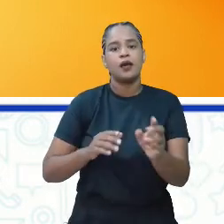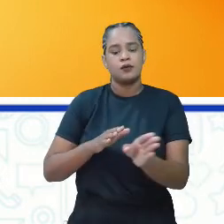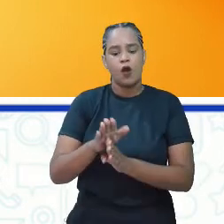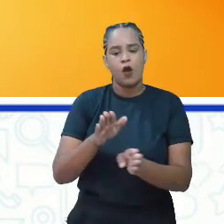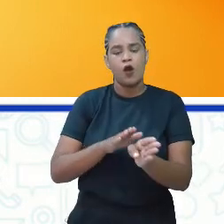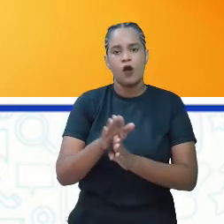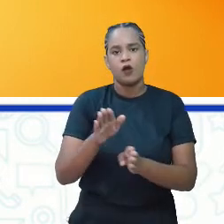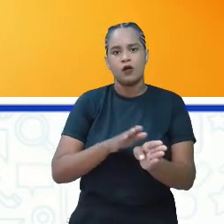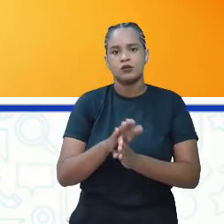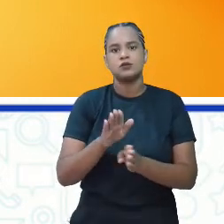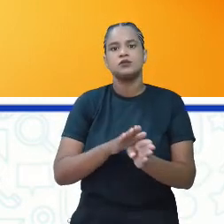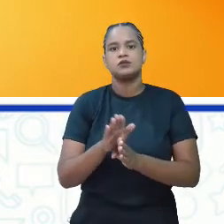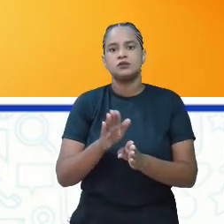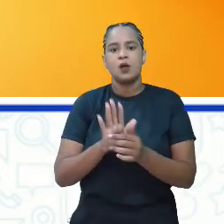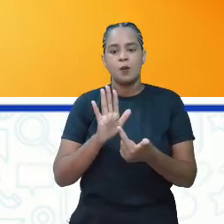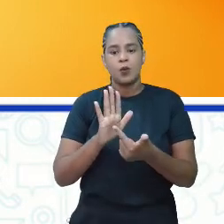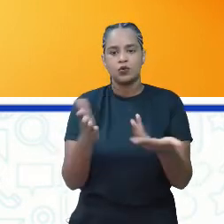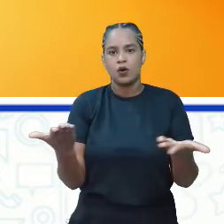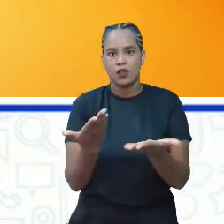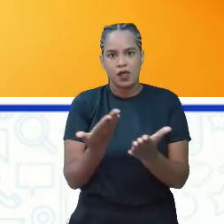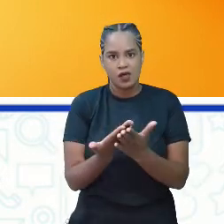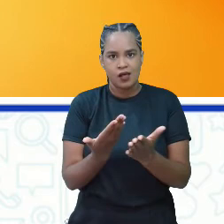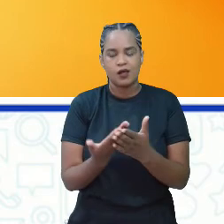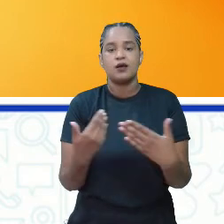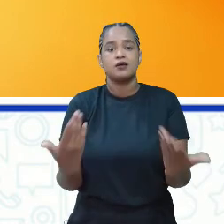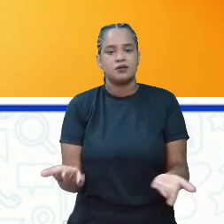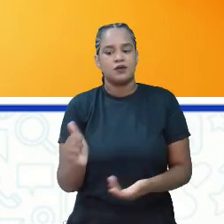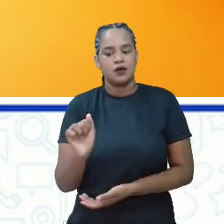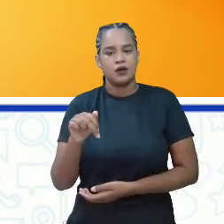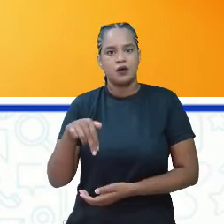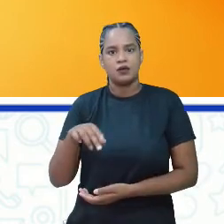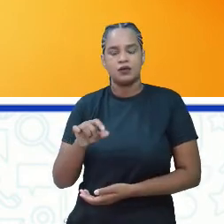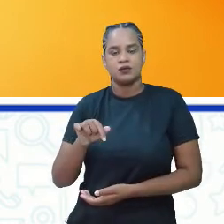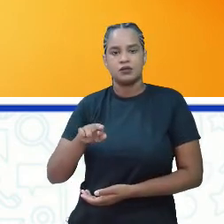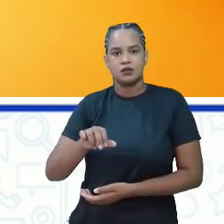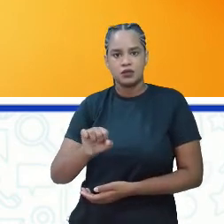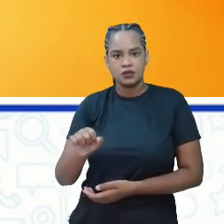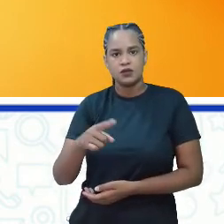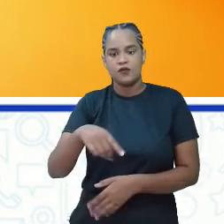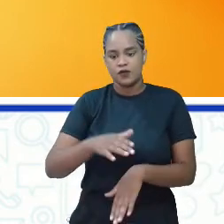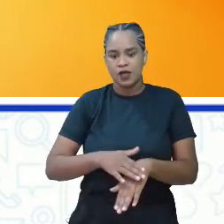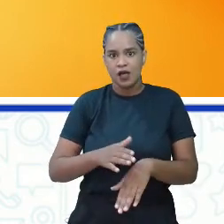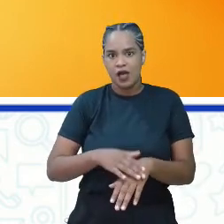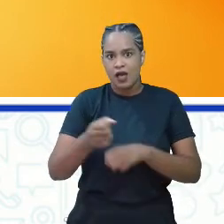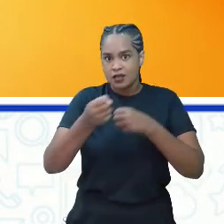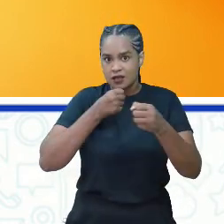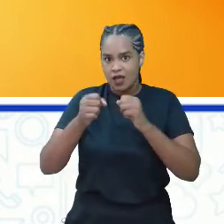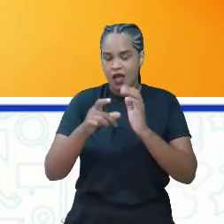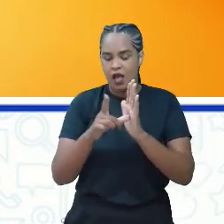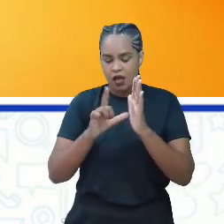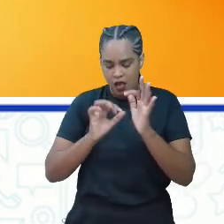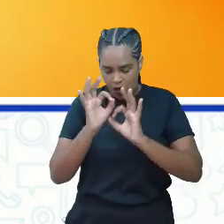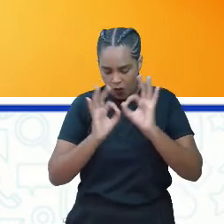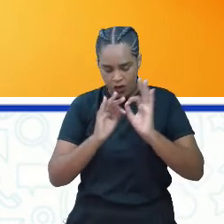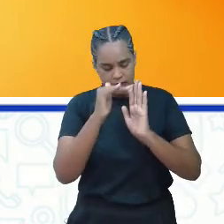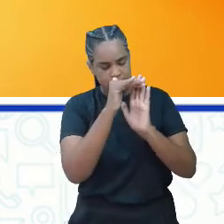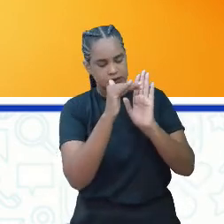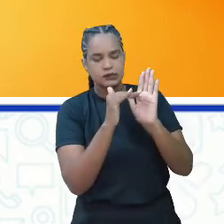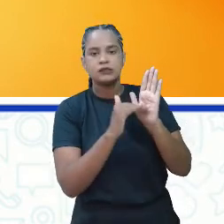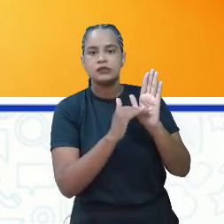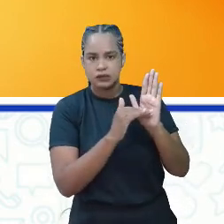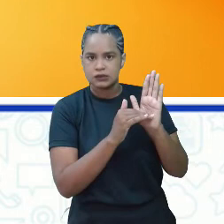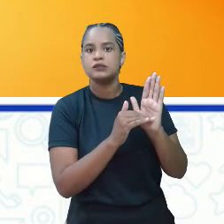foram expostas nessa aula. Então, Andresa, faça essa entrevista antes, planeje,